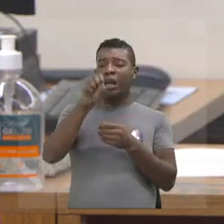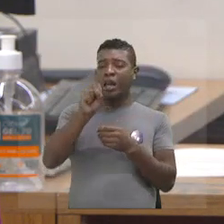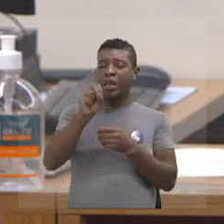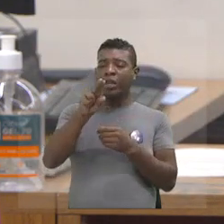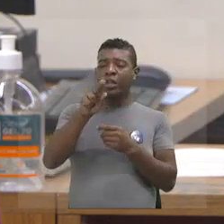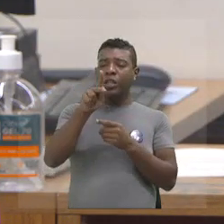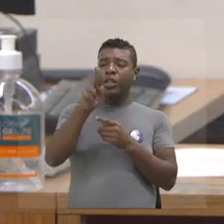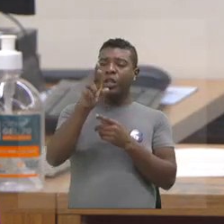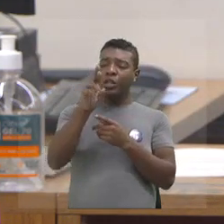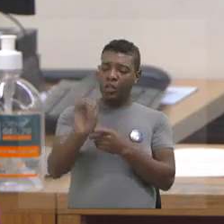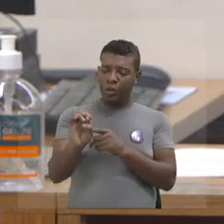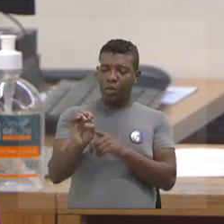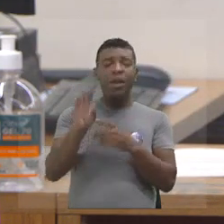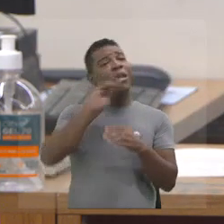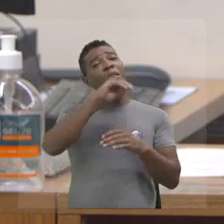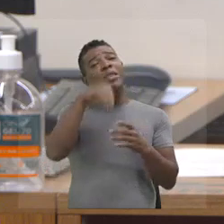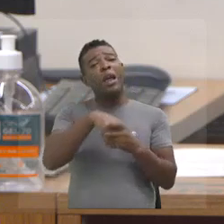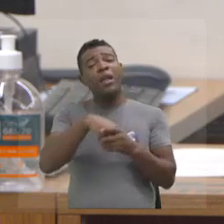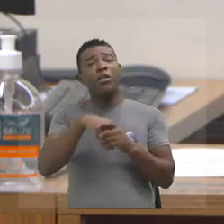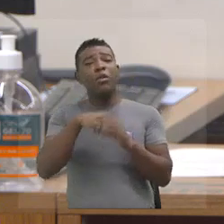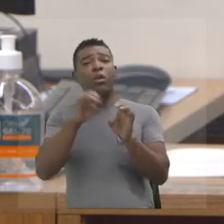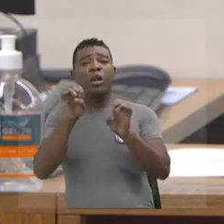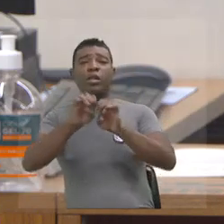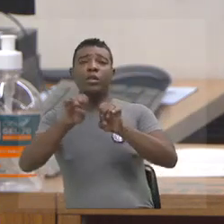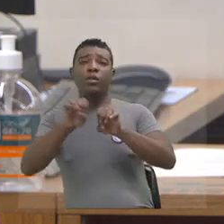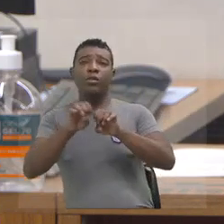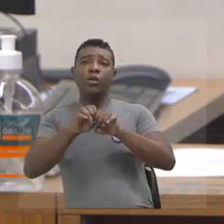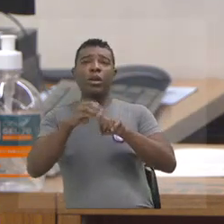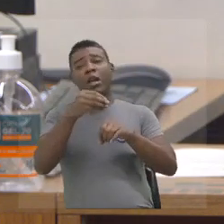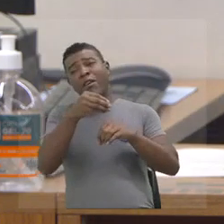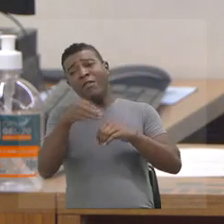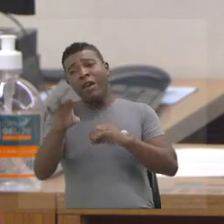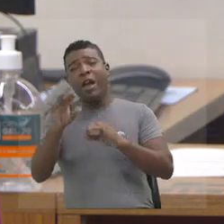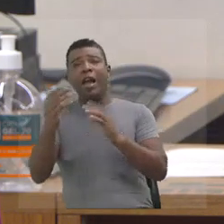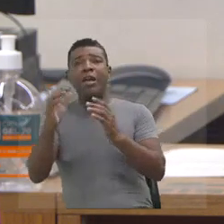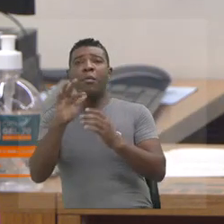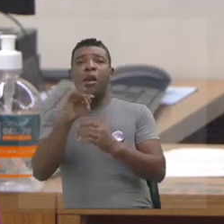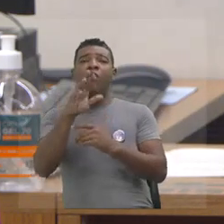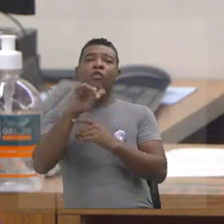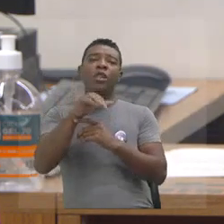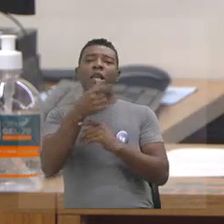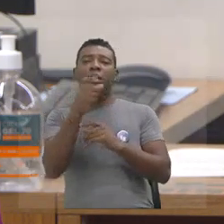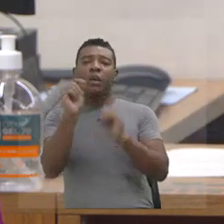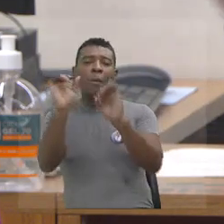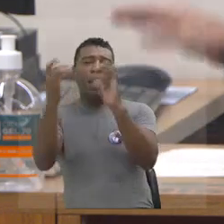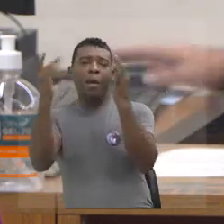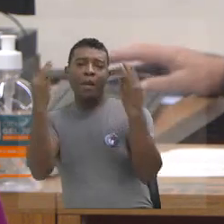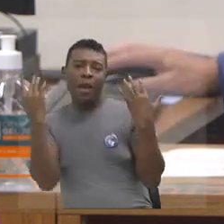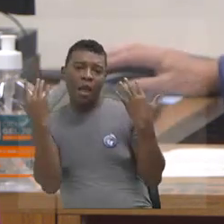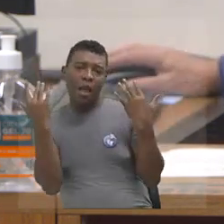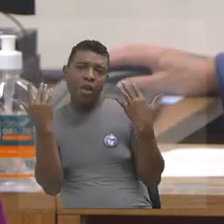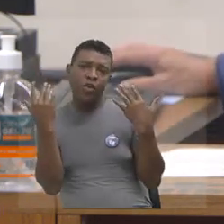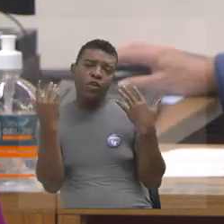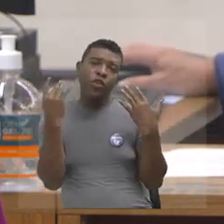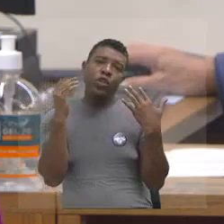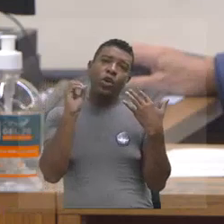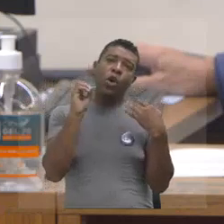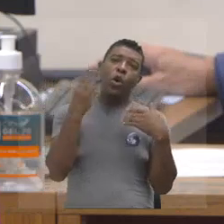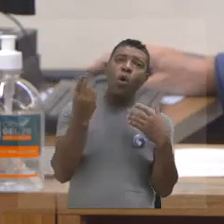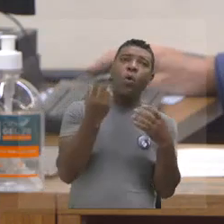se ela vai ir para Fundação Estadual do meio ambiente se pretende né